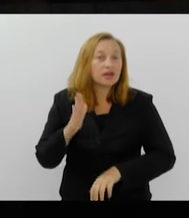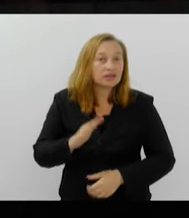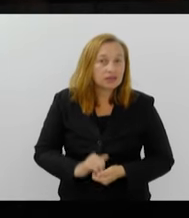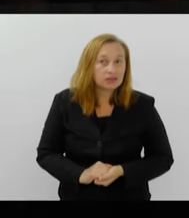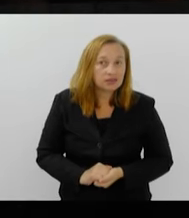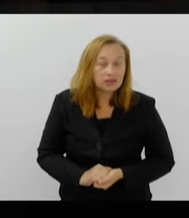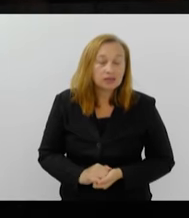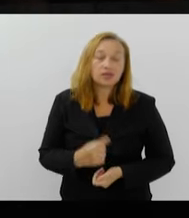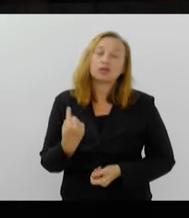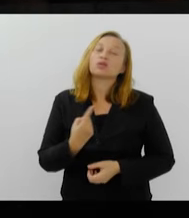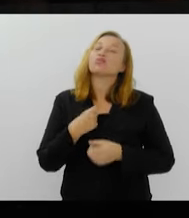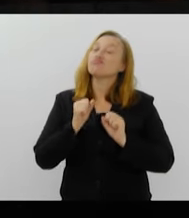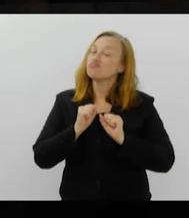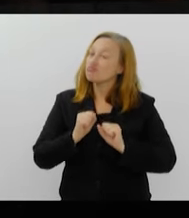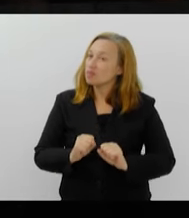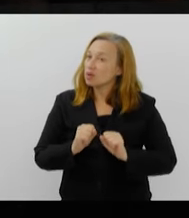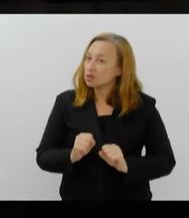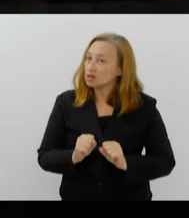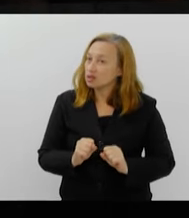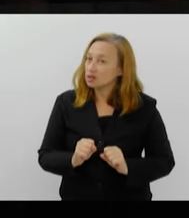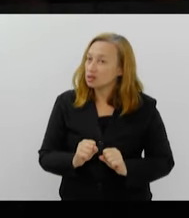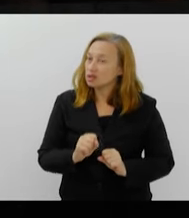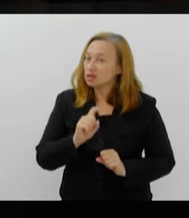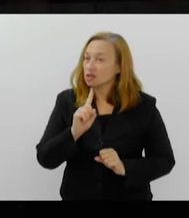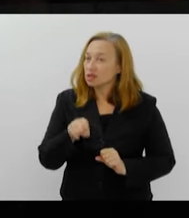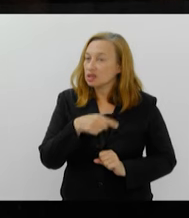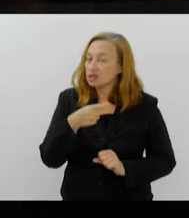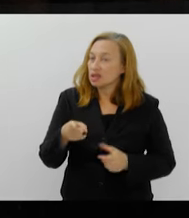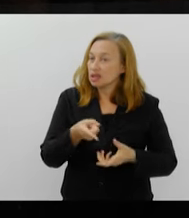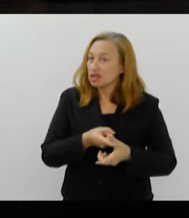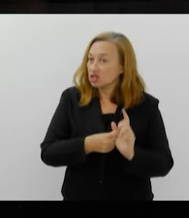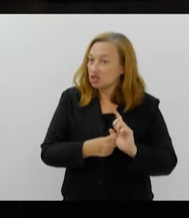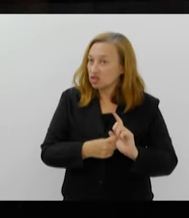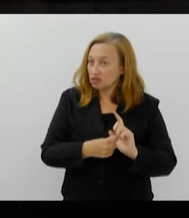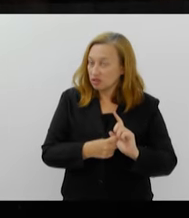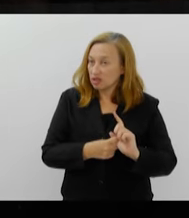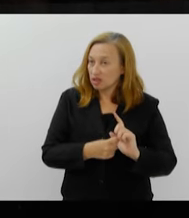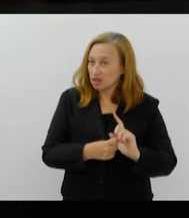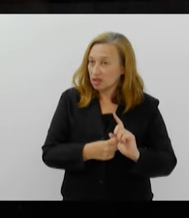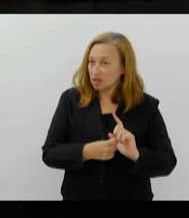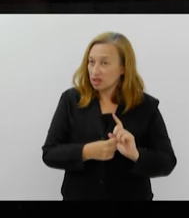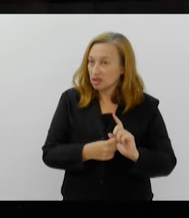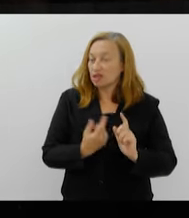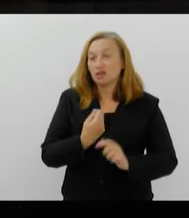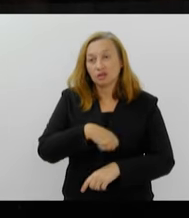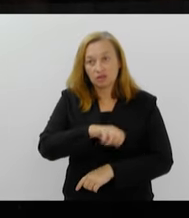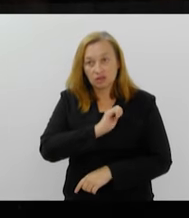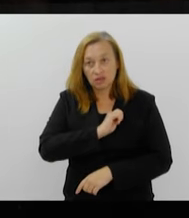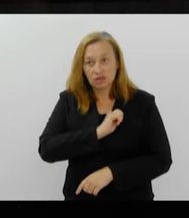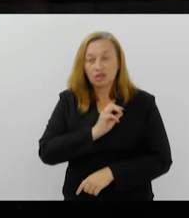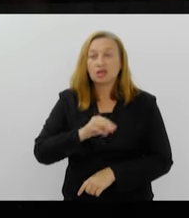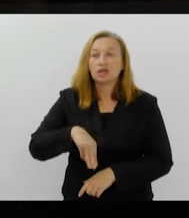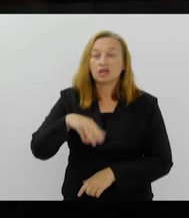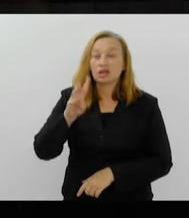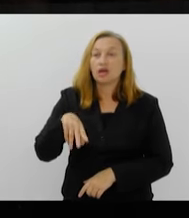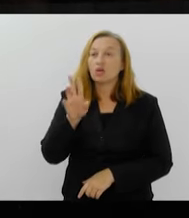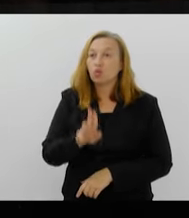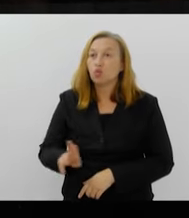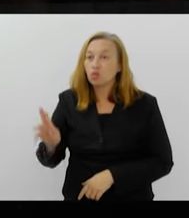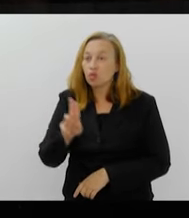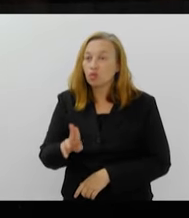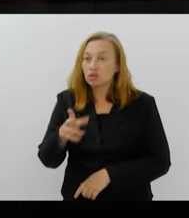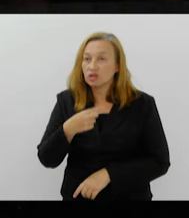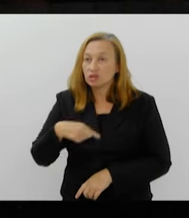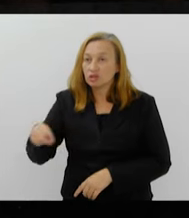que a gente possa eliminar da dívida ativa de benefício fiscal aqueles que usam os artifícios de ir para a